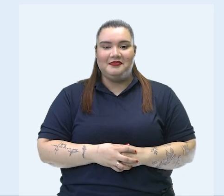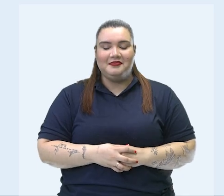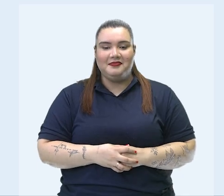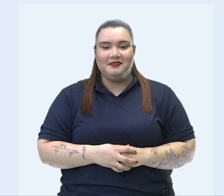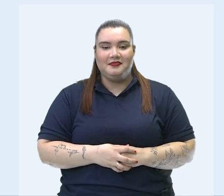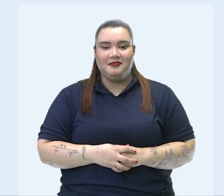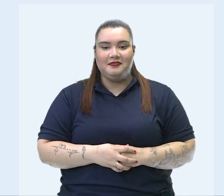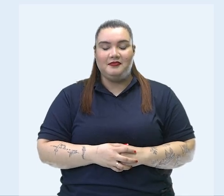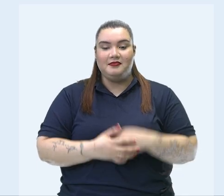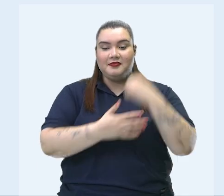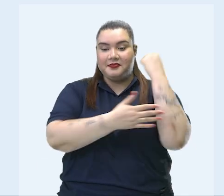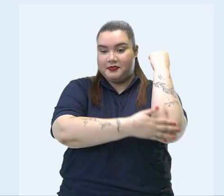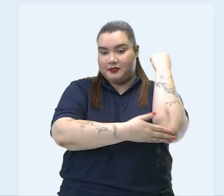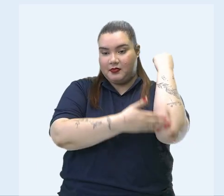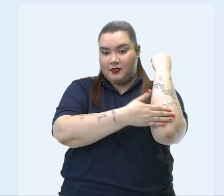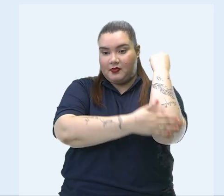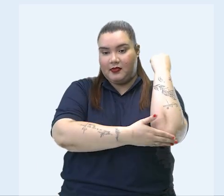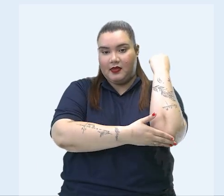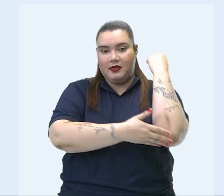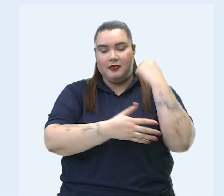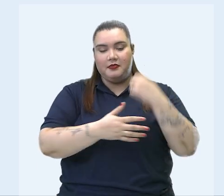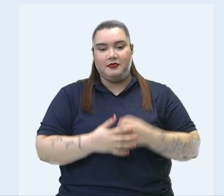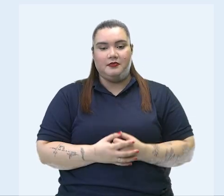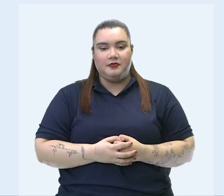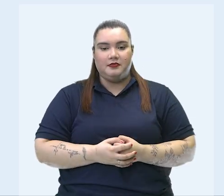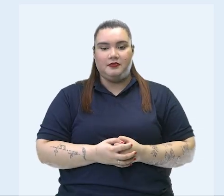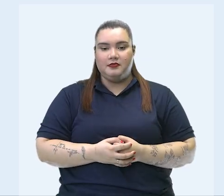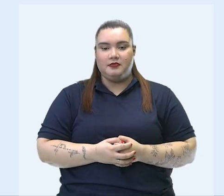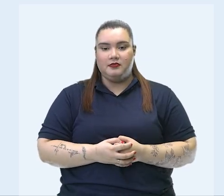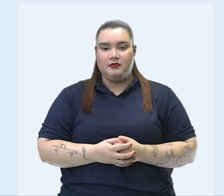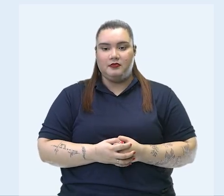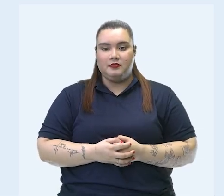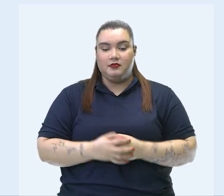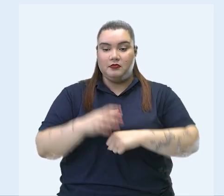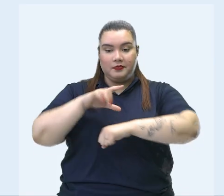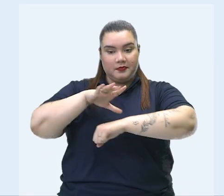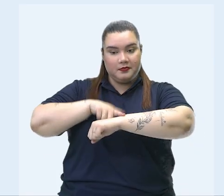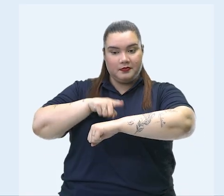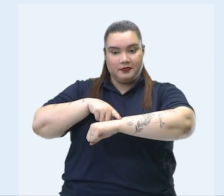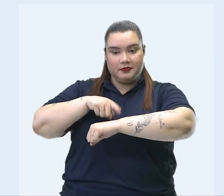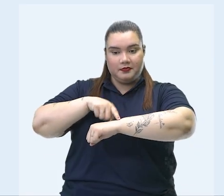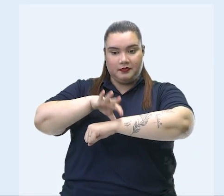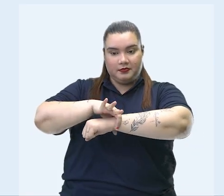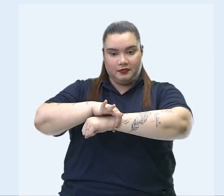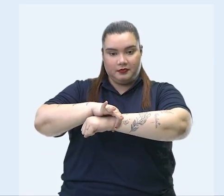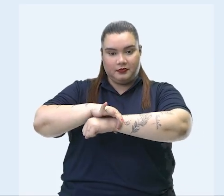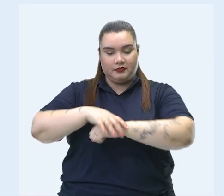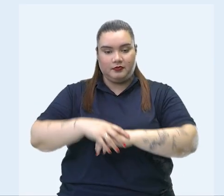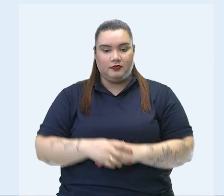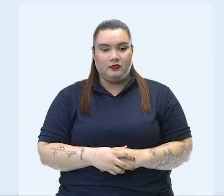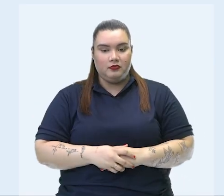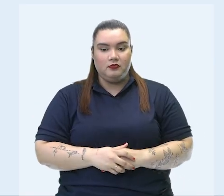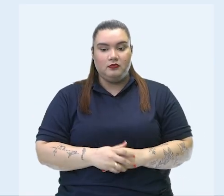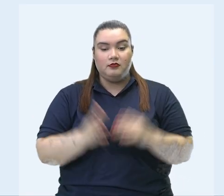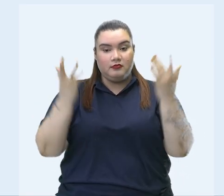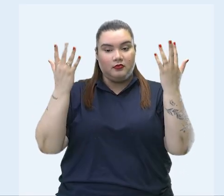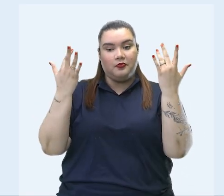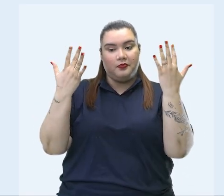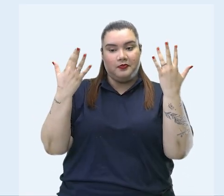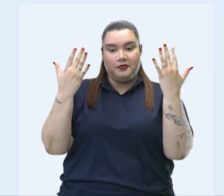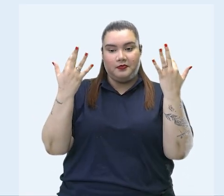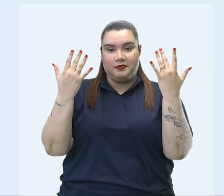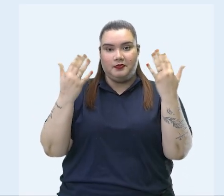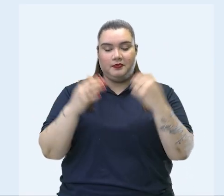Elbow, cotovelo. Wrist, pulso. Hand,